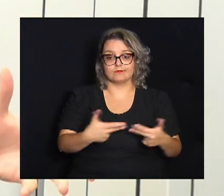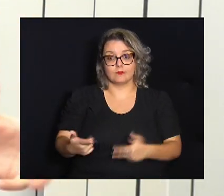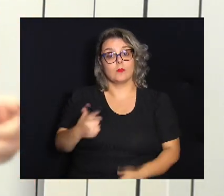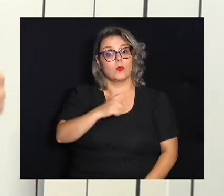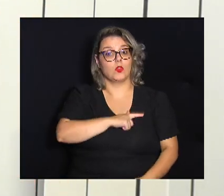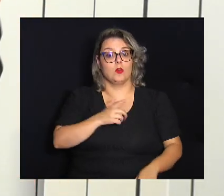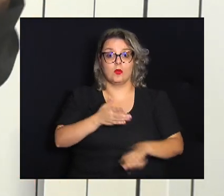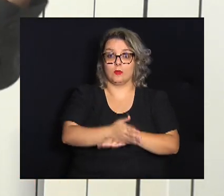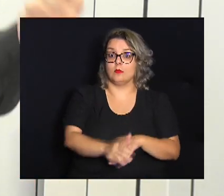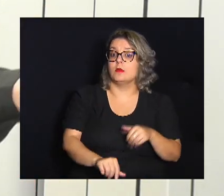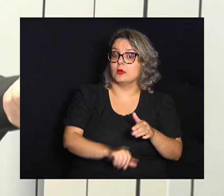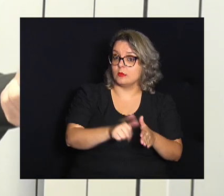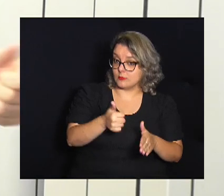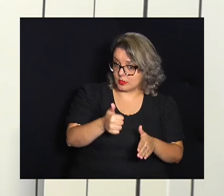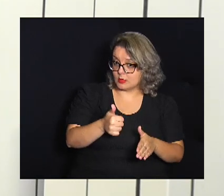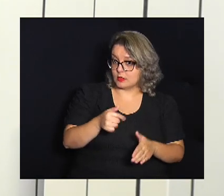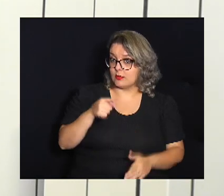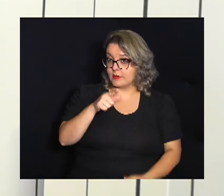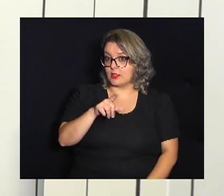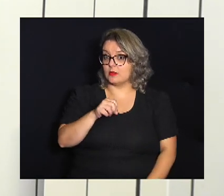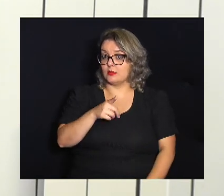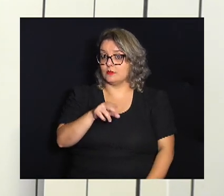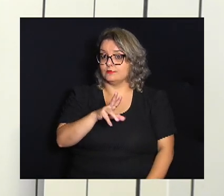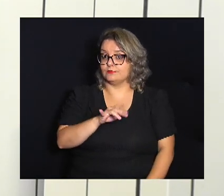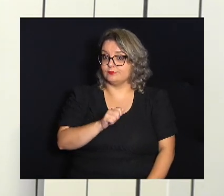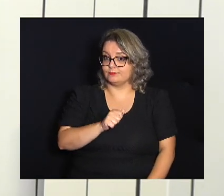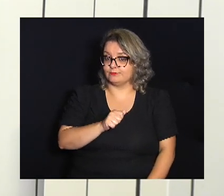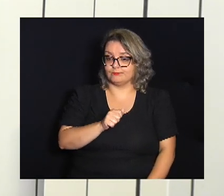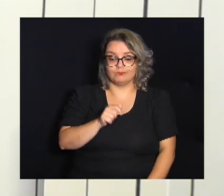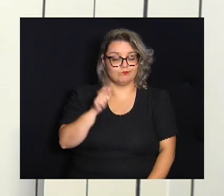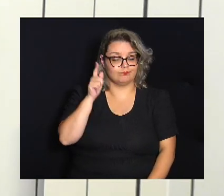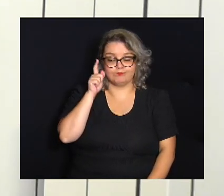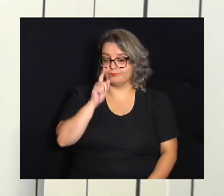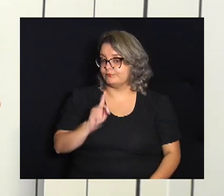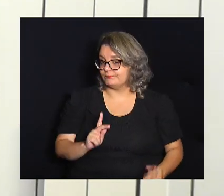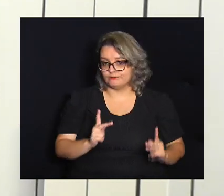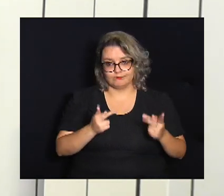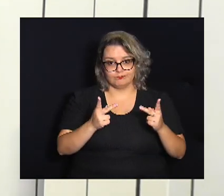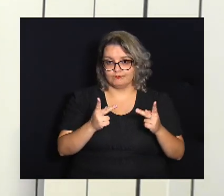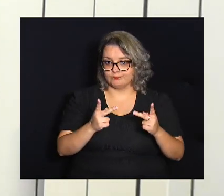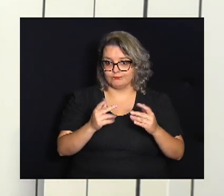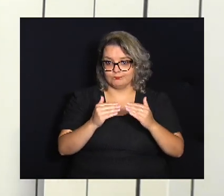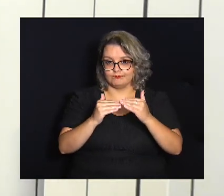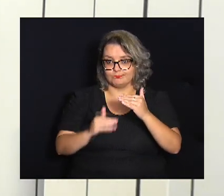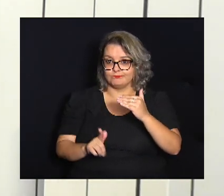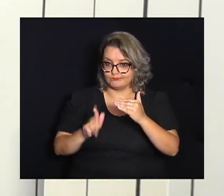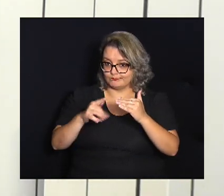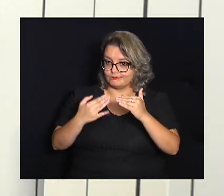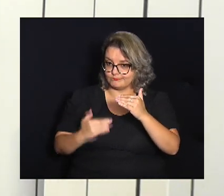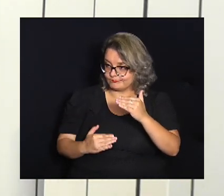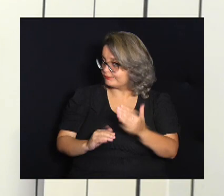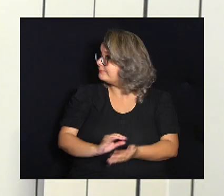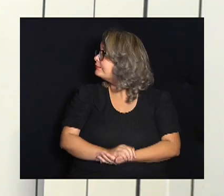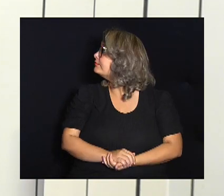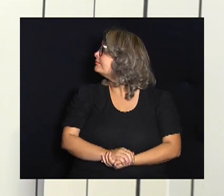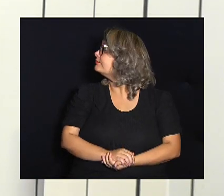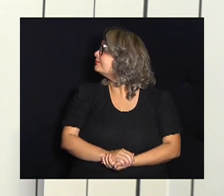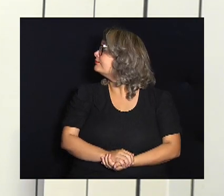campo primeiro, foi a Londrina, não conseguiu a vitória e se afastou do G4.